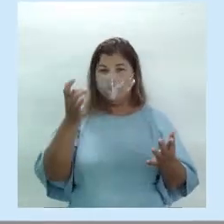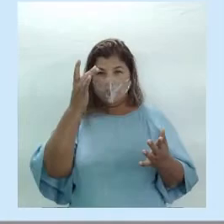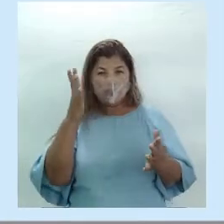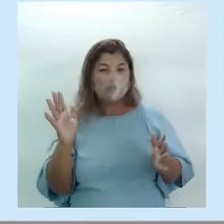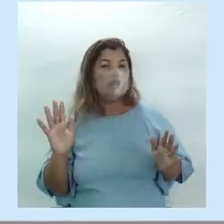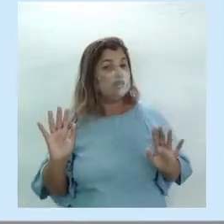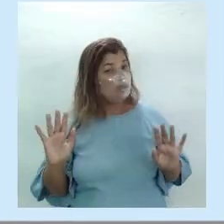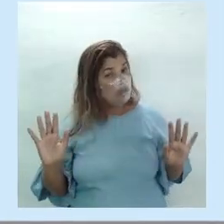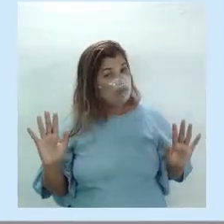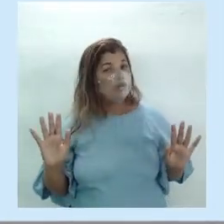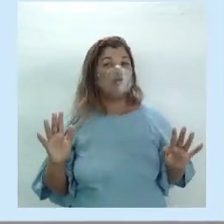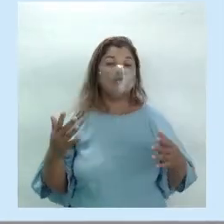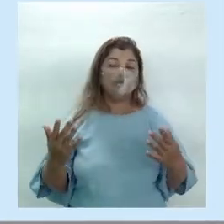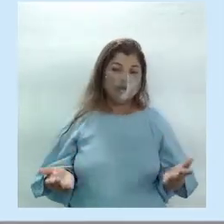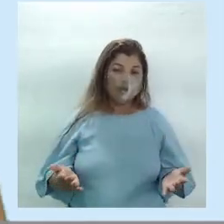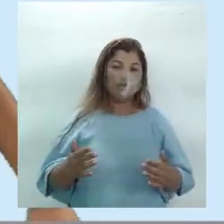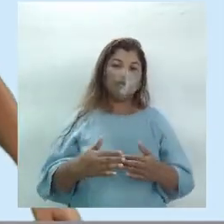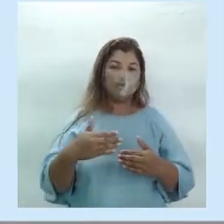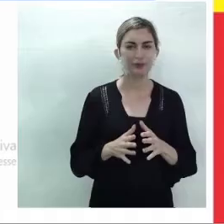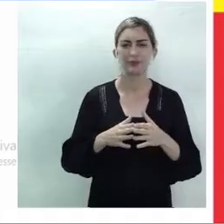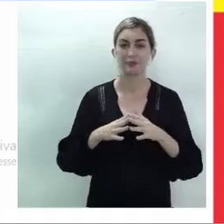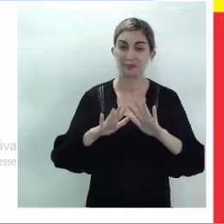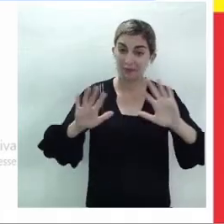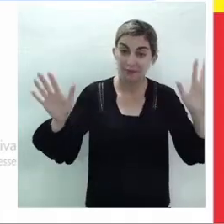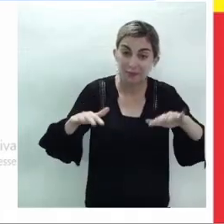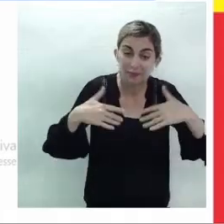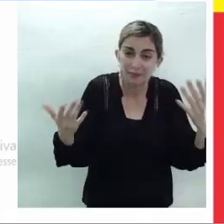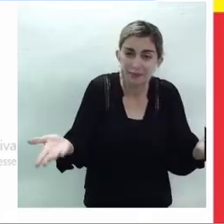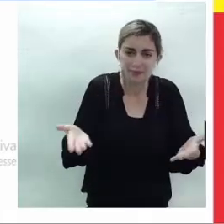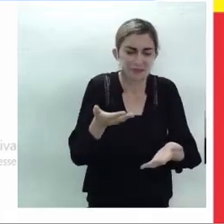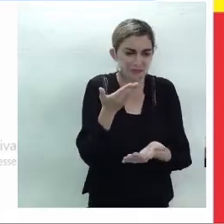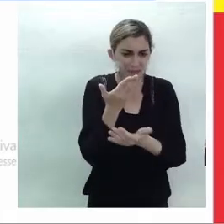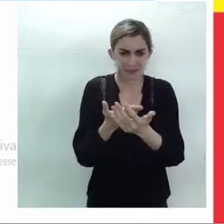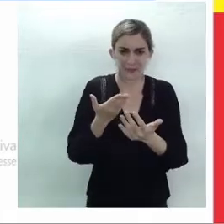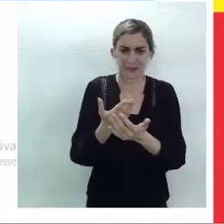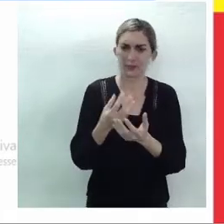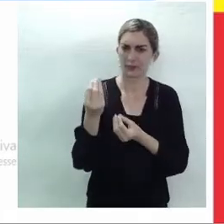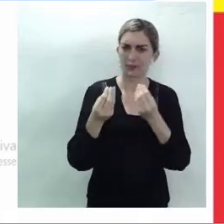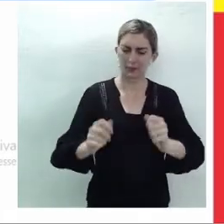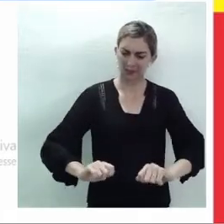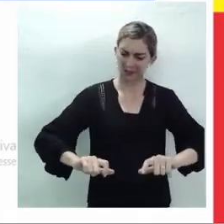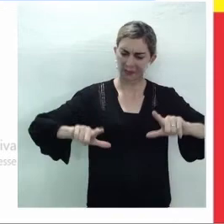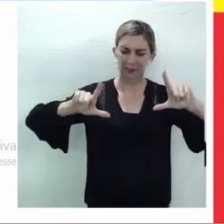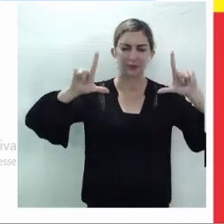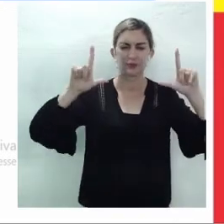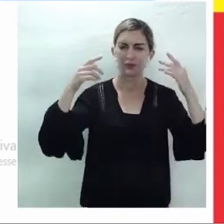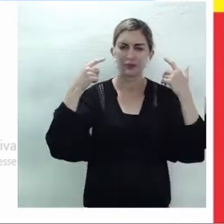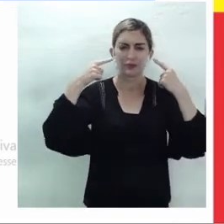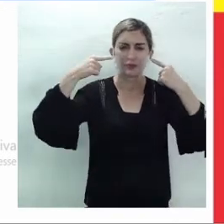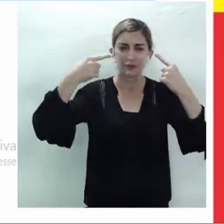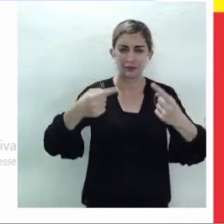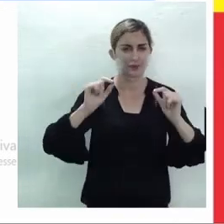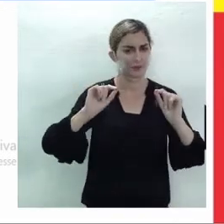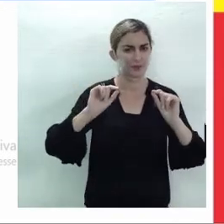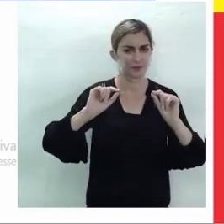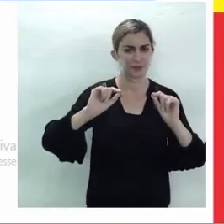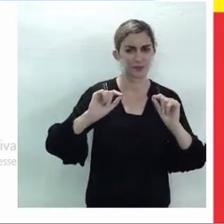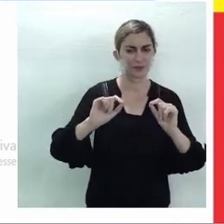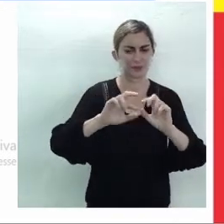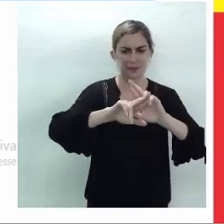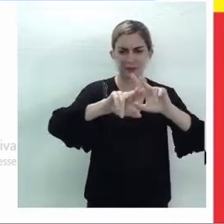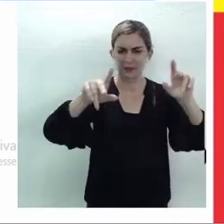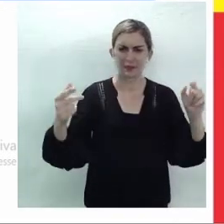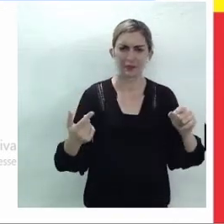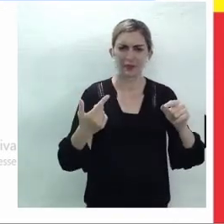que dialogar com o diferente é fácil? Então, estudantes, como há na tela, nós estamos vendo o quê? Membros